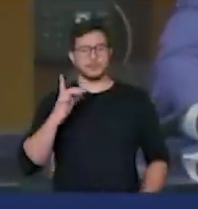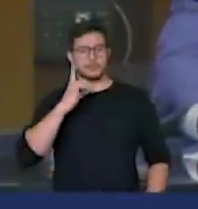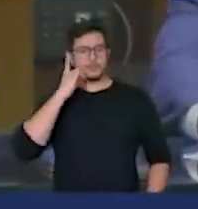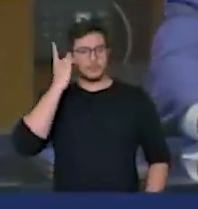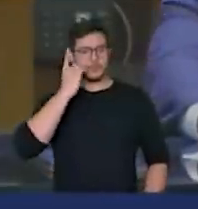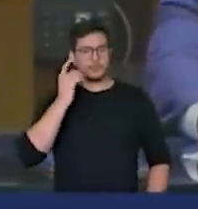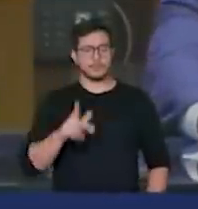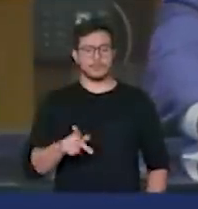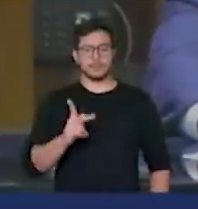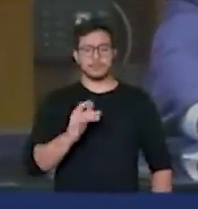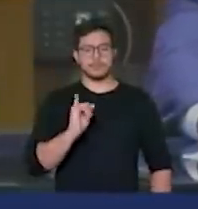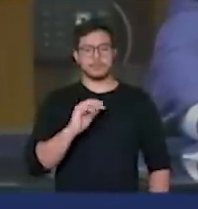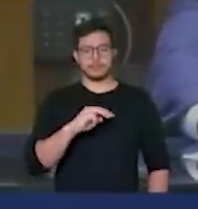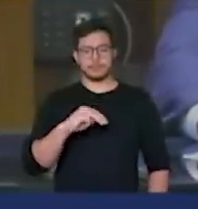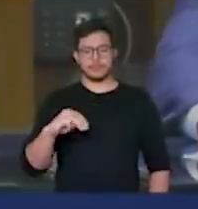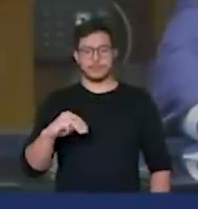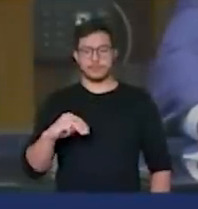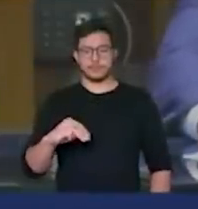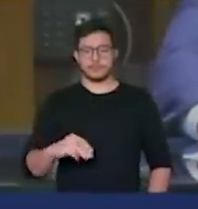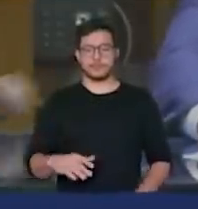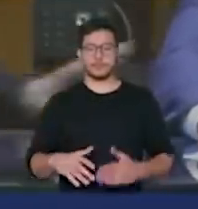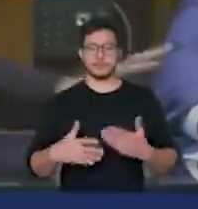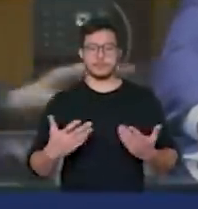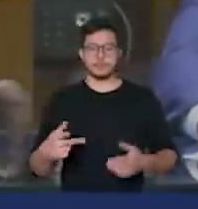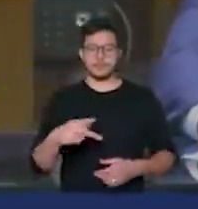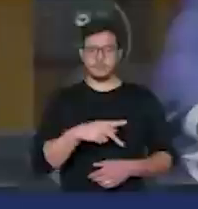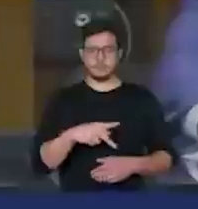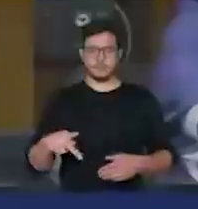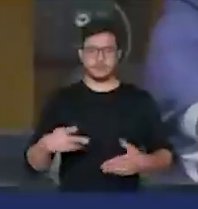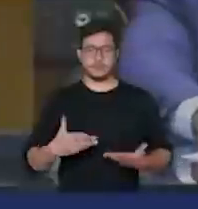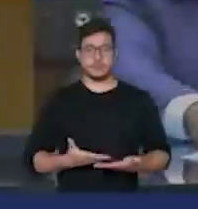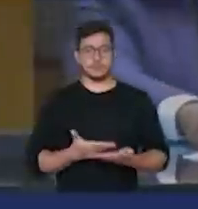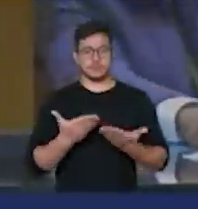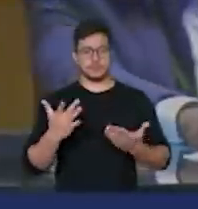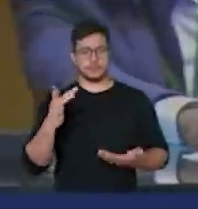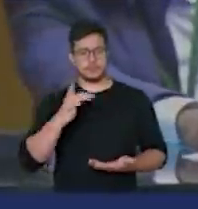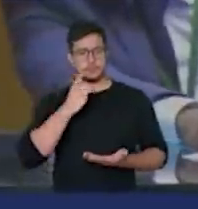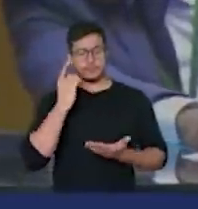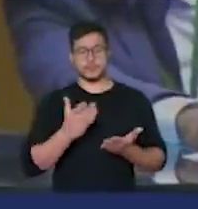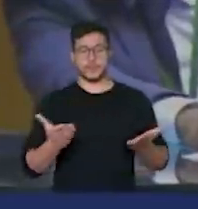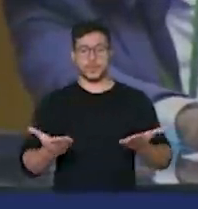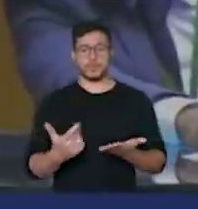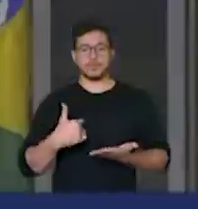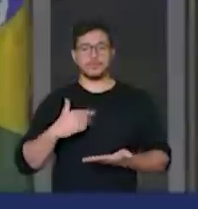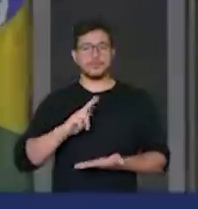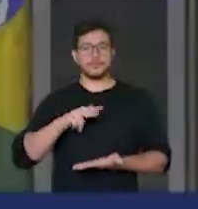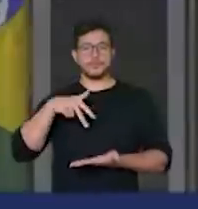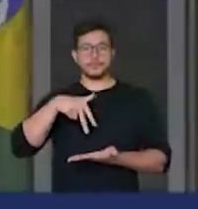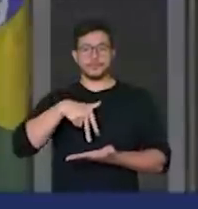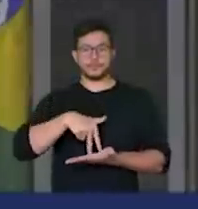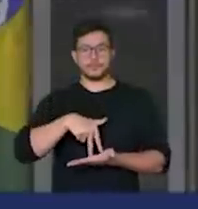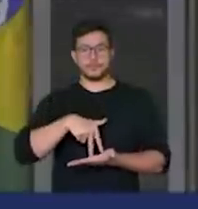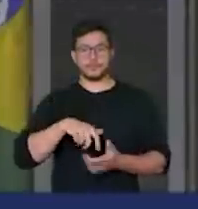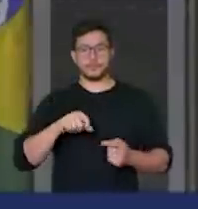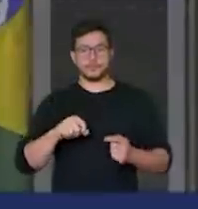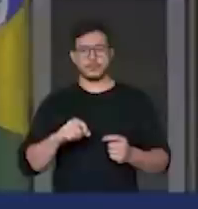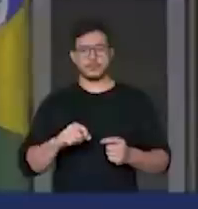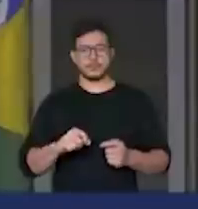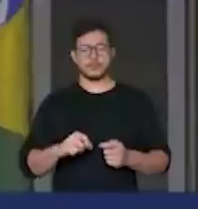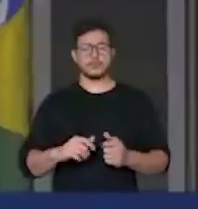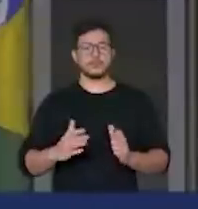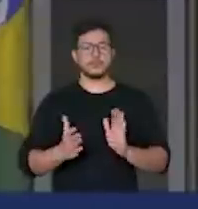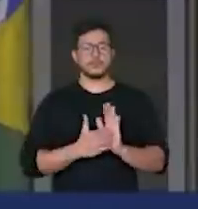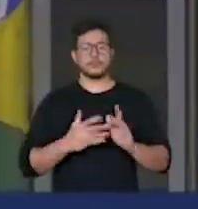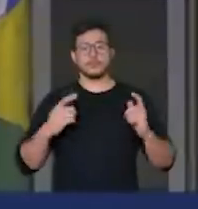deputado Kim Kataguiri. Senhor presidente, senhores deputados, eu subo essa tribuna hoje, primeiro para comemorar duas